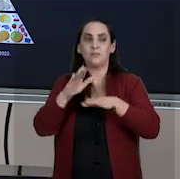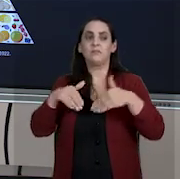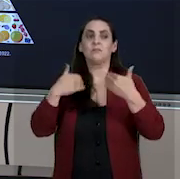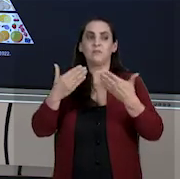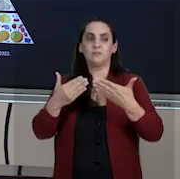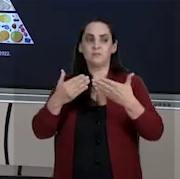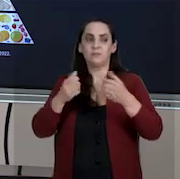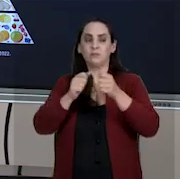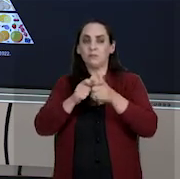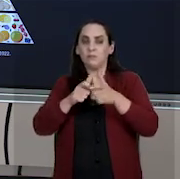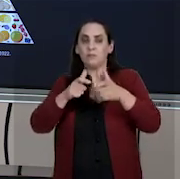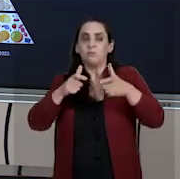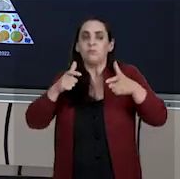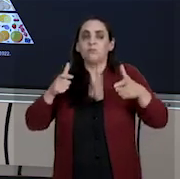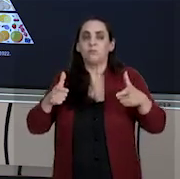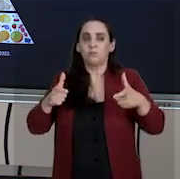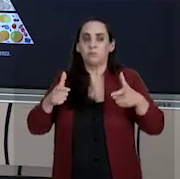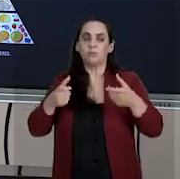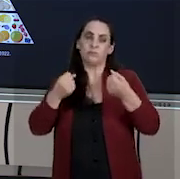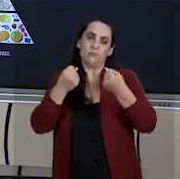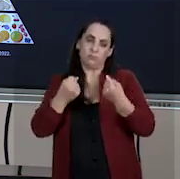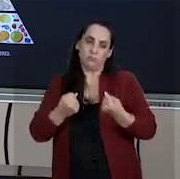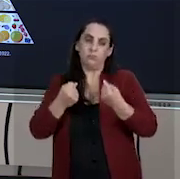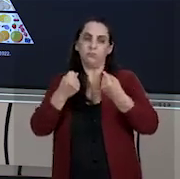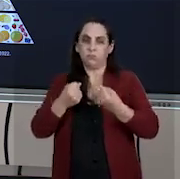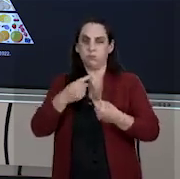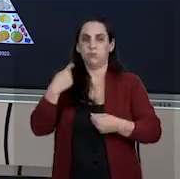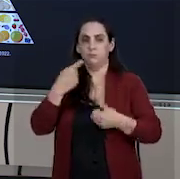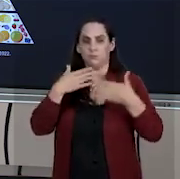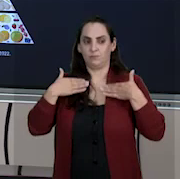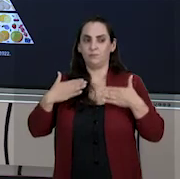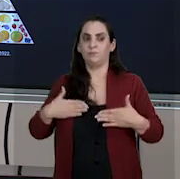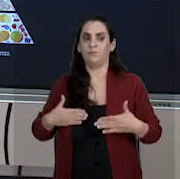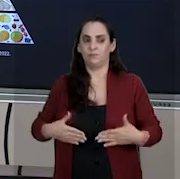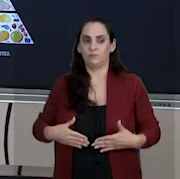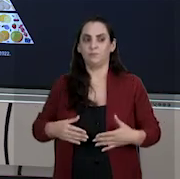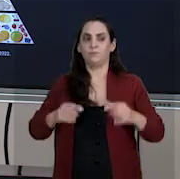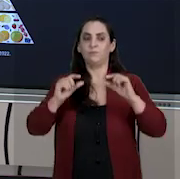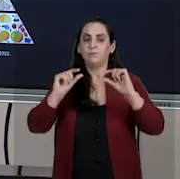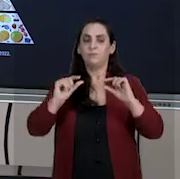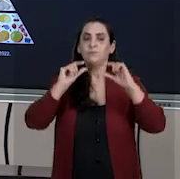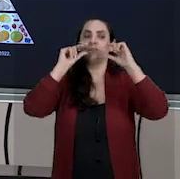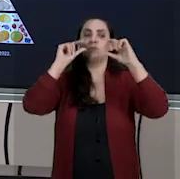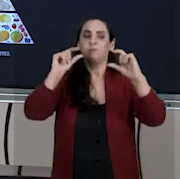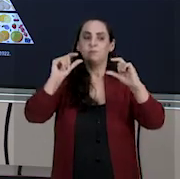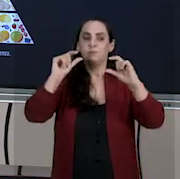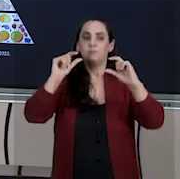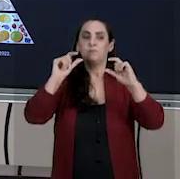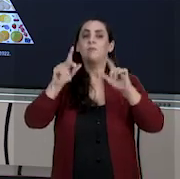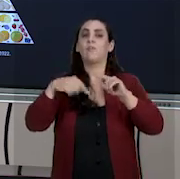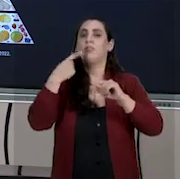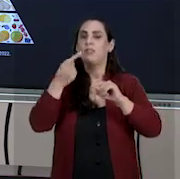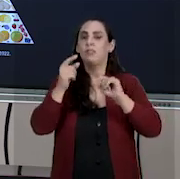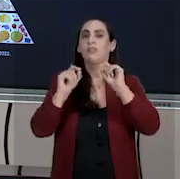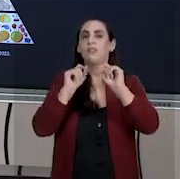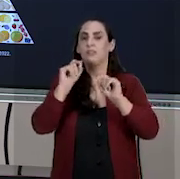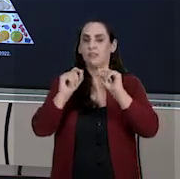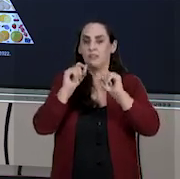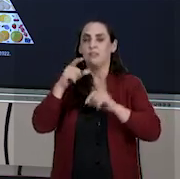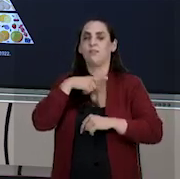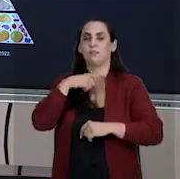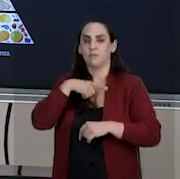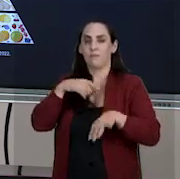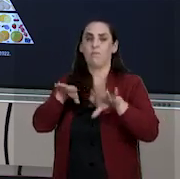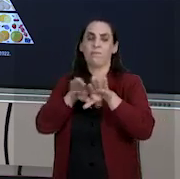questão, aumenta, né, a questão da massa magra, a gente obtém através das proteínas, que nós vamos ter através da ingestão